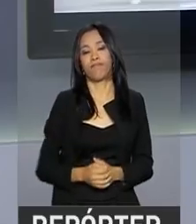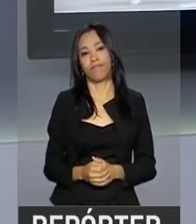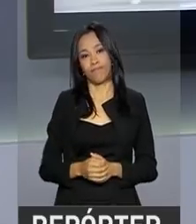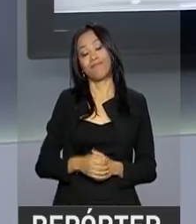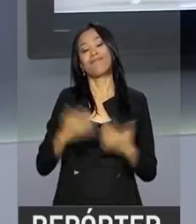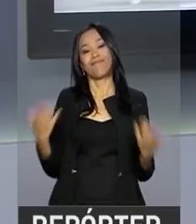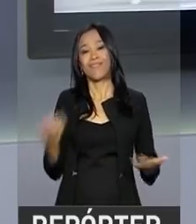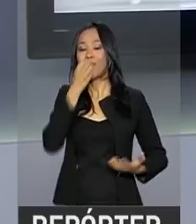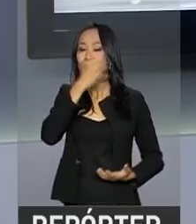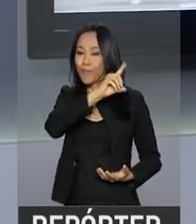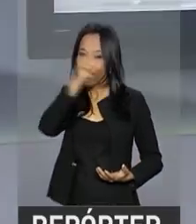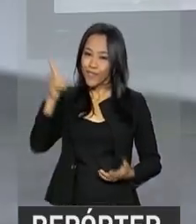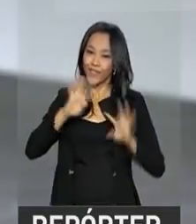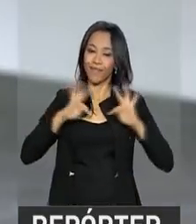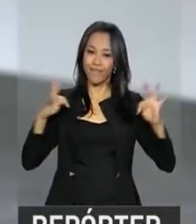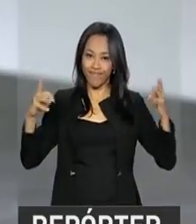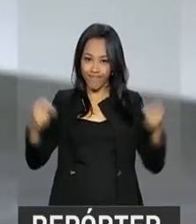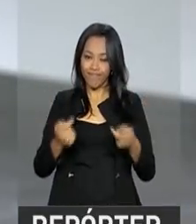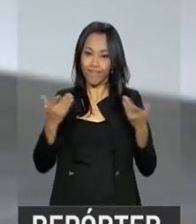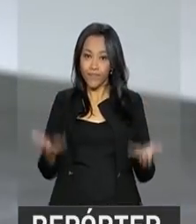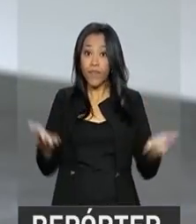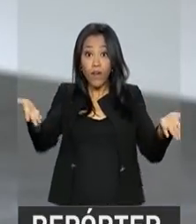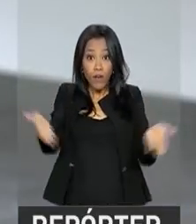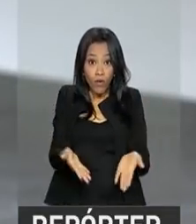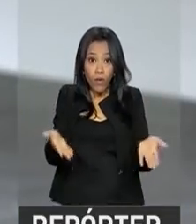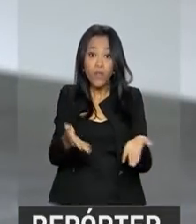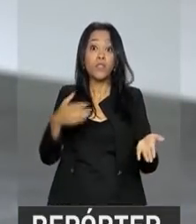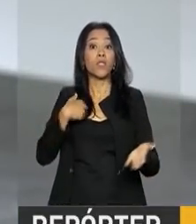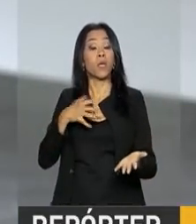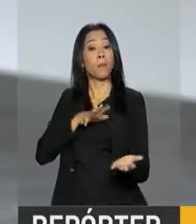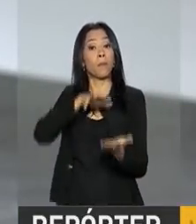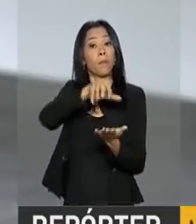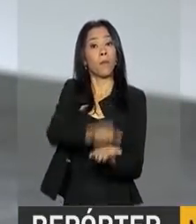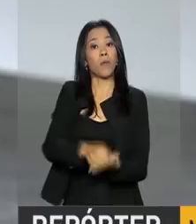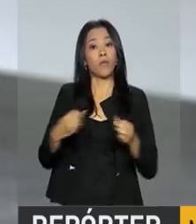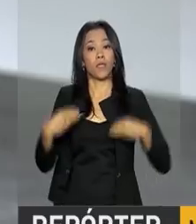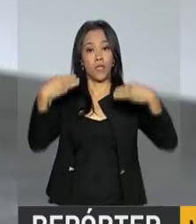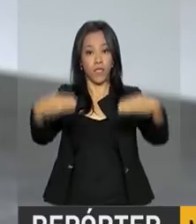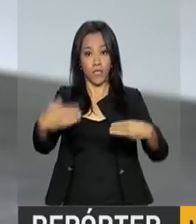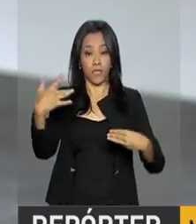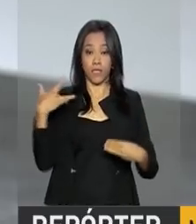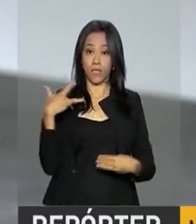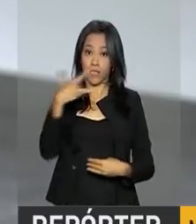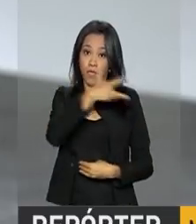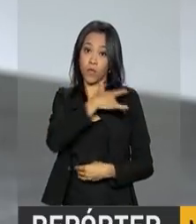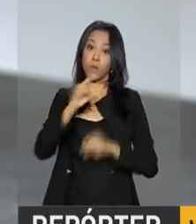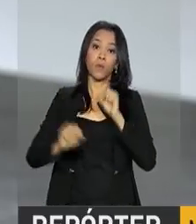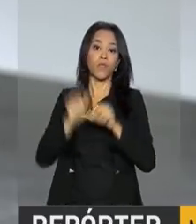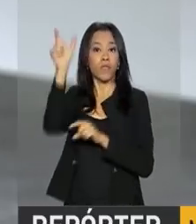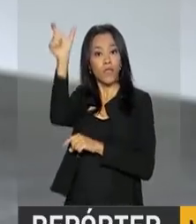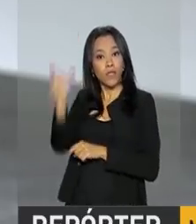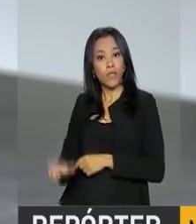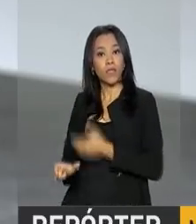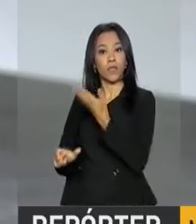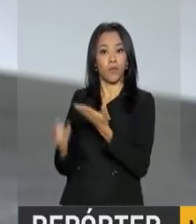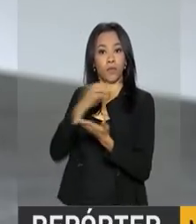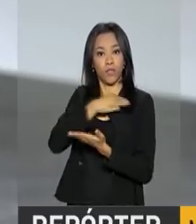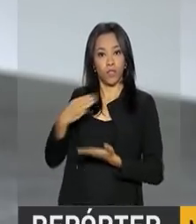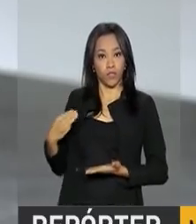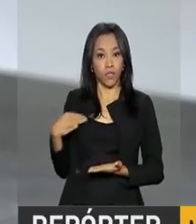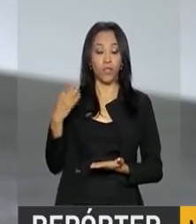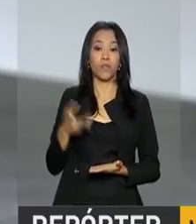Bom dia, Thaisa. Bom dia a todos. Hoje toma posse no Ministério da Saúde o ministro Gilberto Ock. Já no Ministério